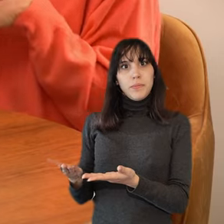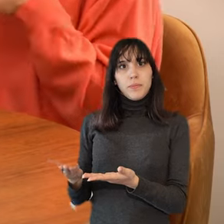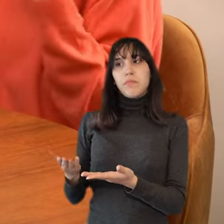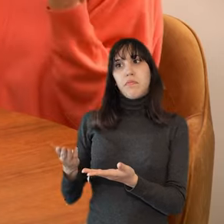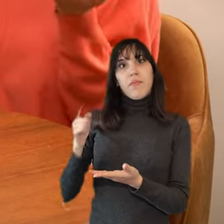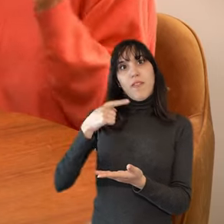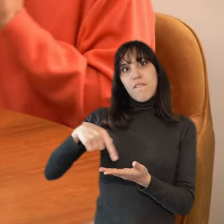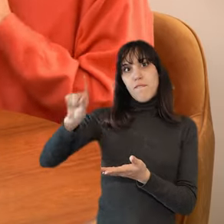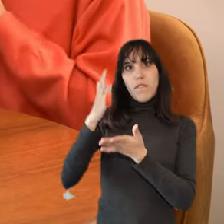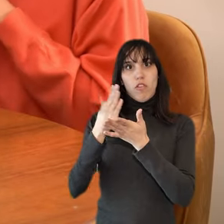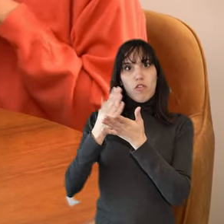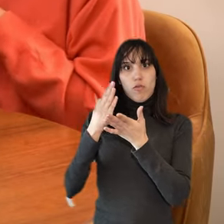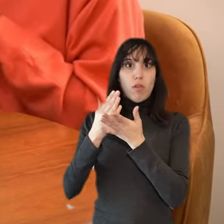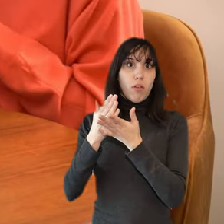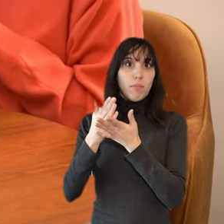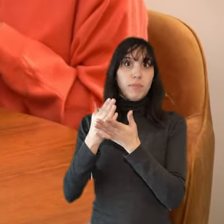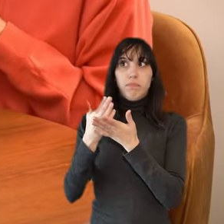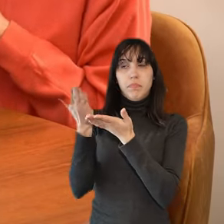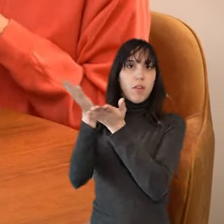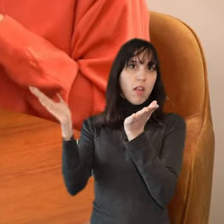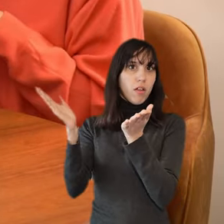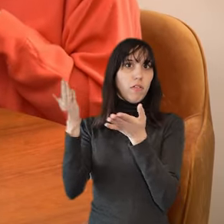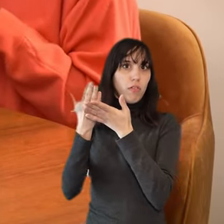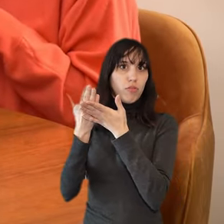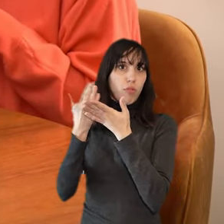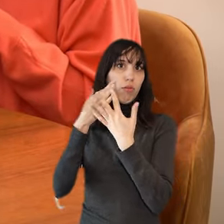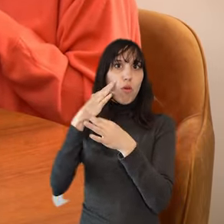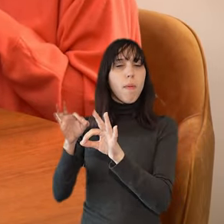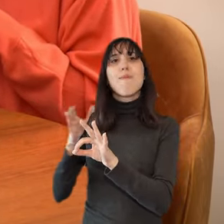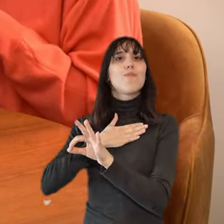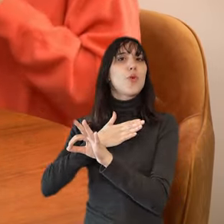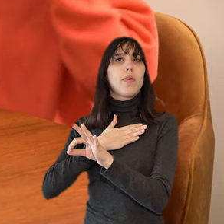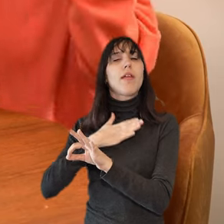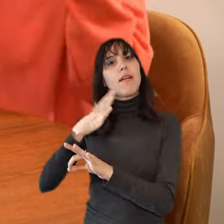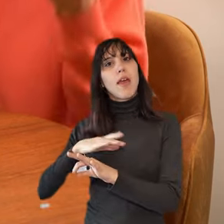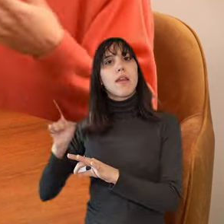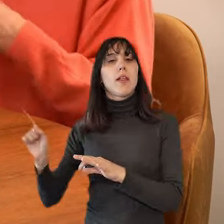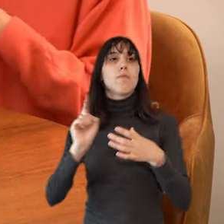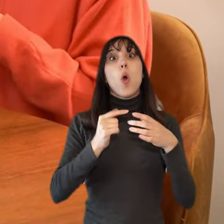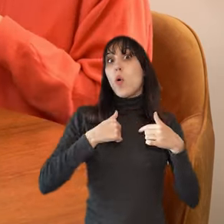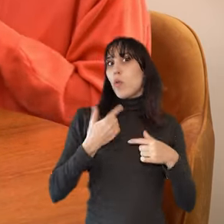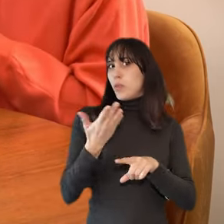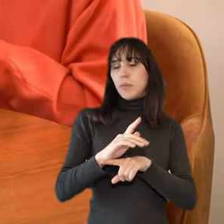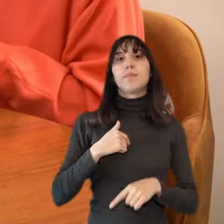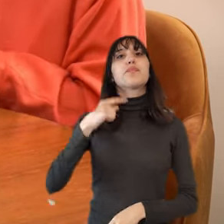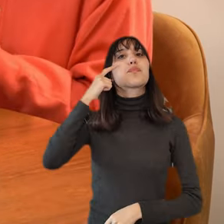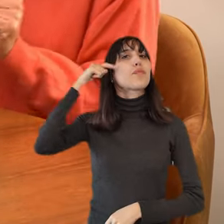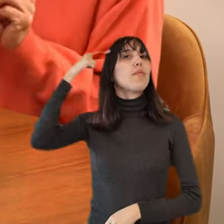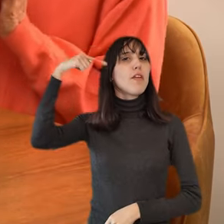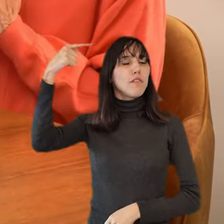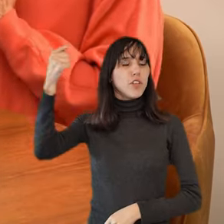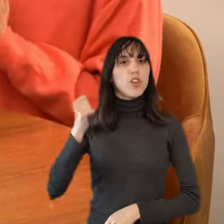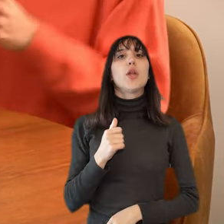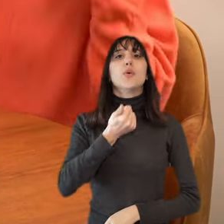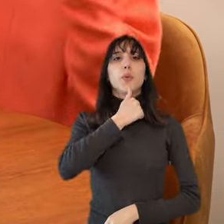colocar no no ensino que existe não é e quero colocá-lo ou até vou viajar pronto